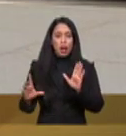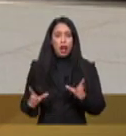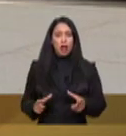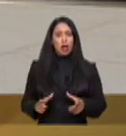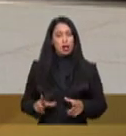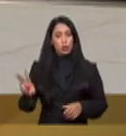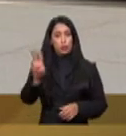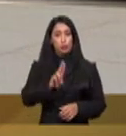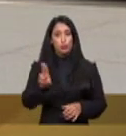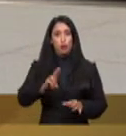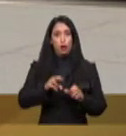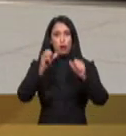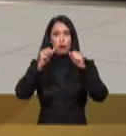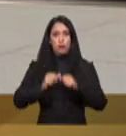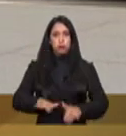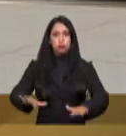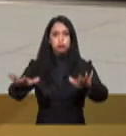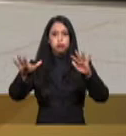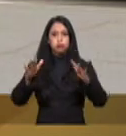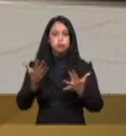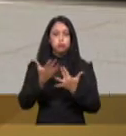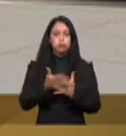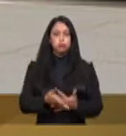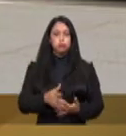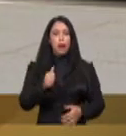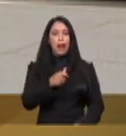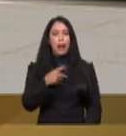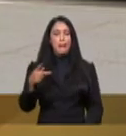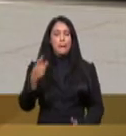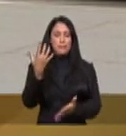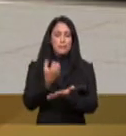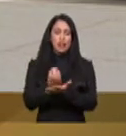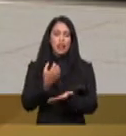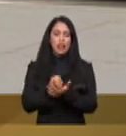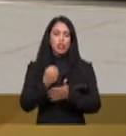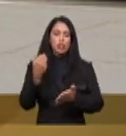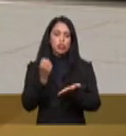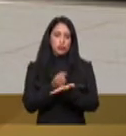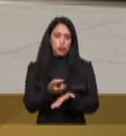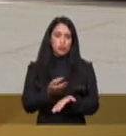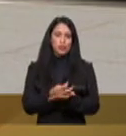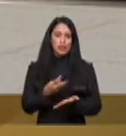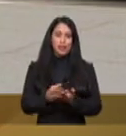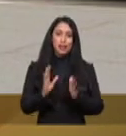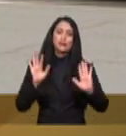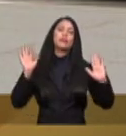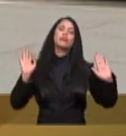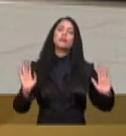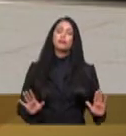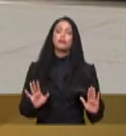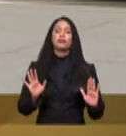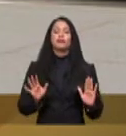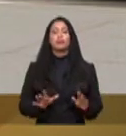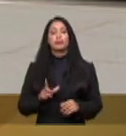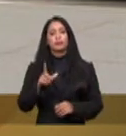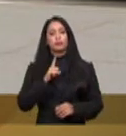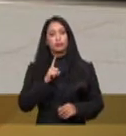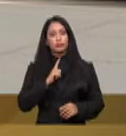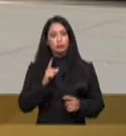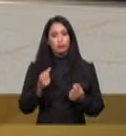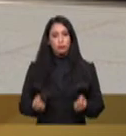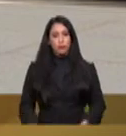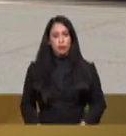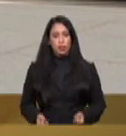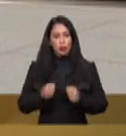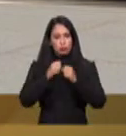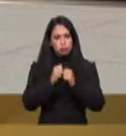de usuários por meio de aplicativos de mensagem instantânea, fecho aspas. Trata-se, digo, tal como o